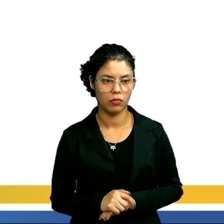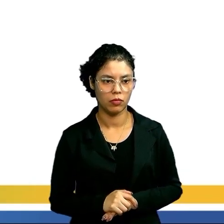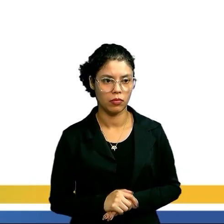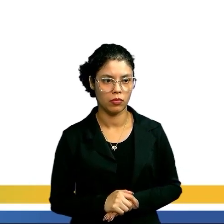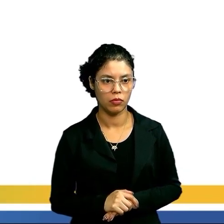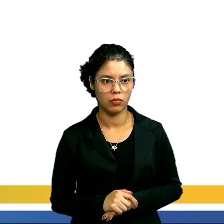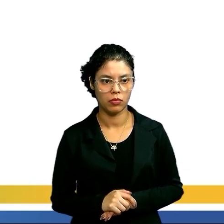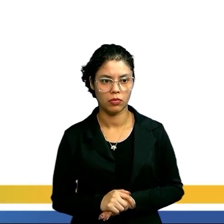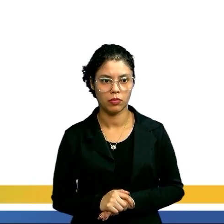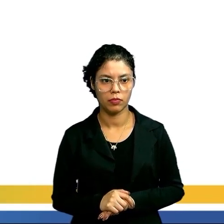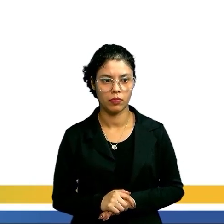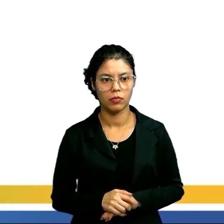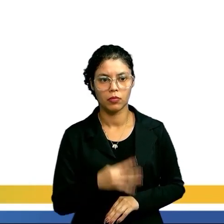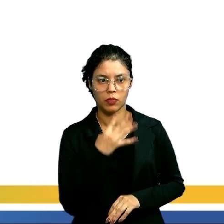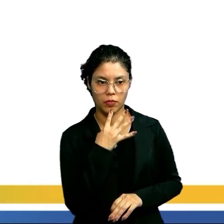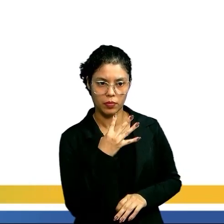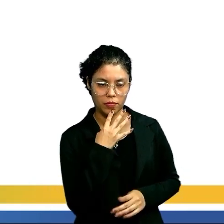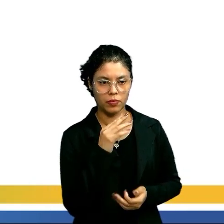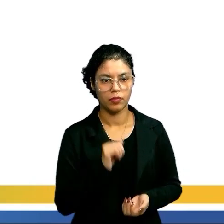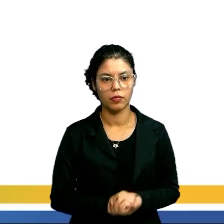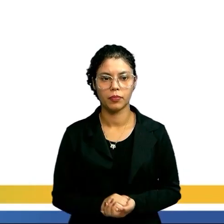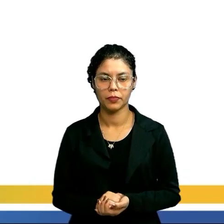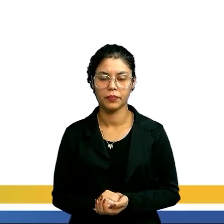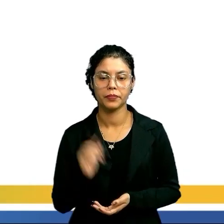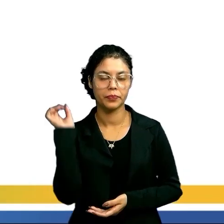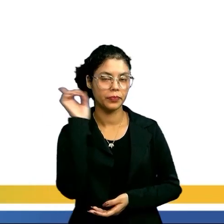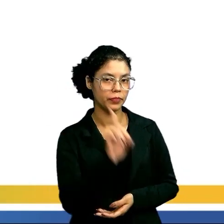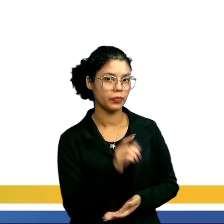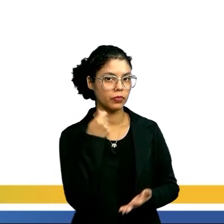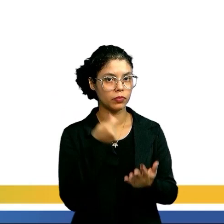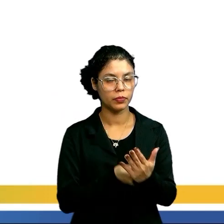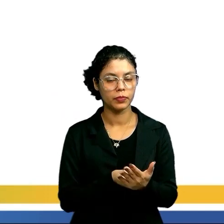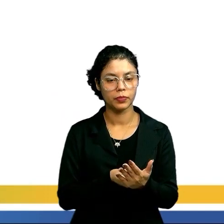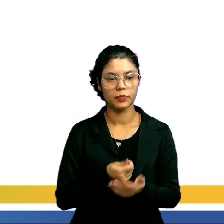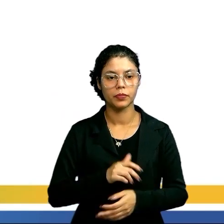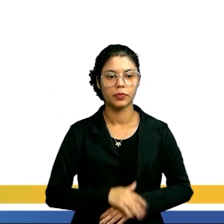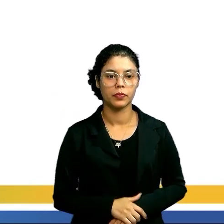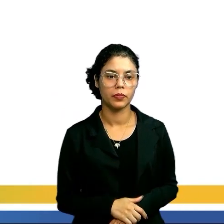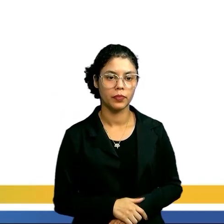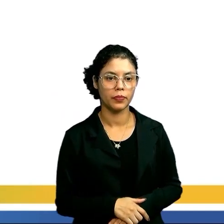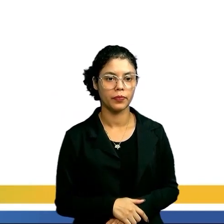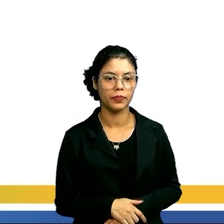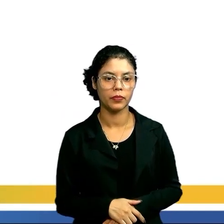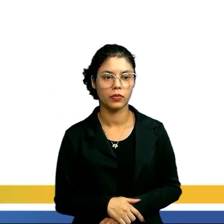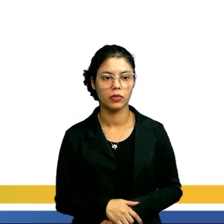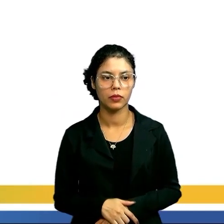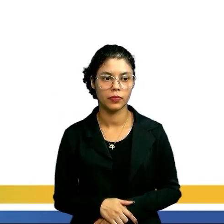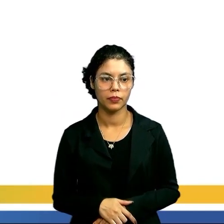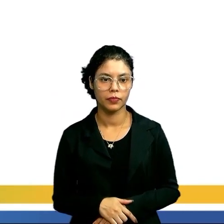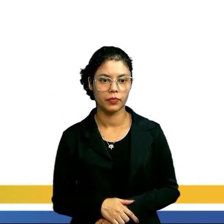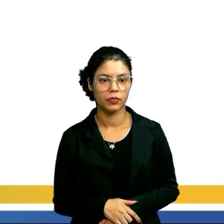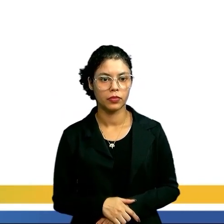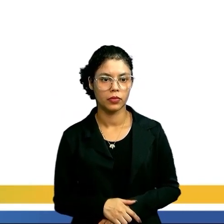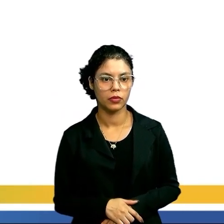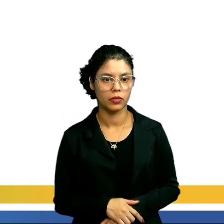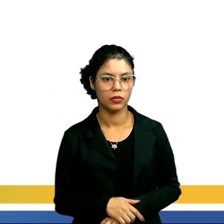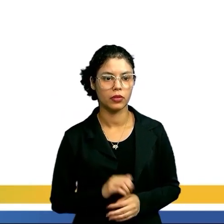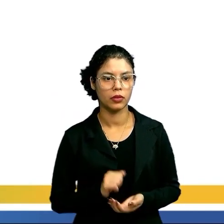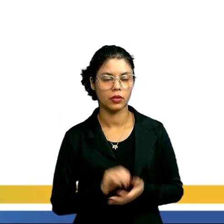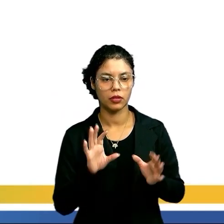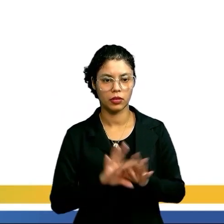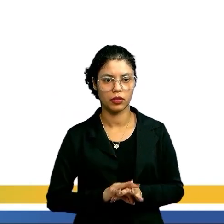como, por exemplo, ter um Estado, ser reconhecido como um povo, impor os seus direitos, não é? E exercer as